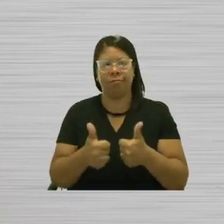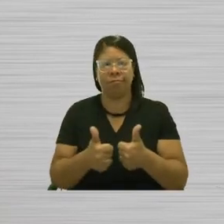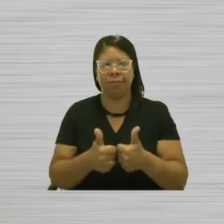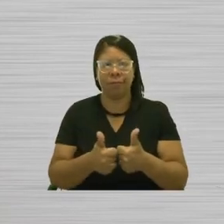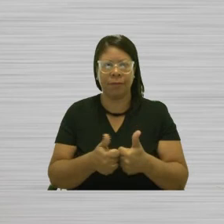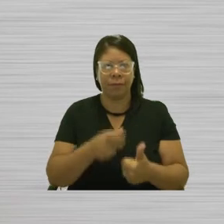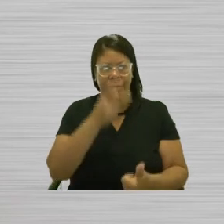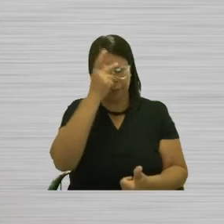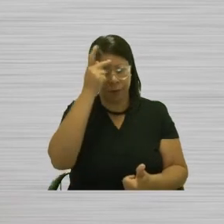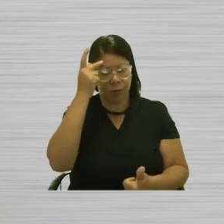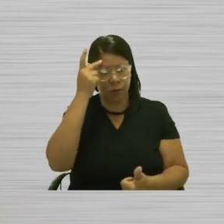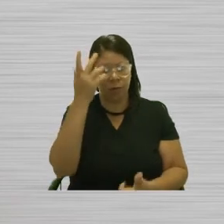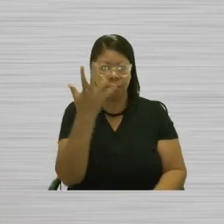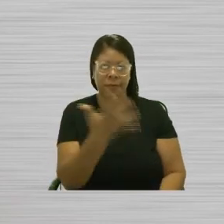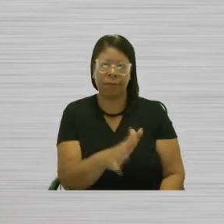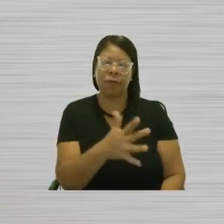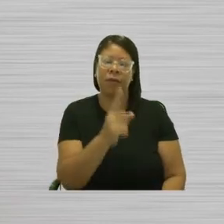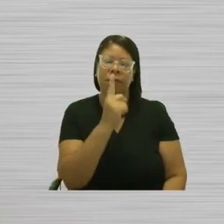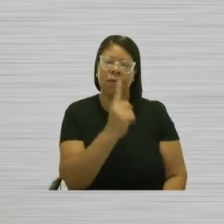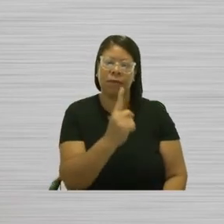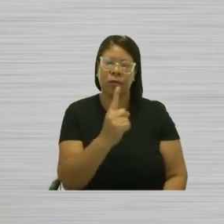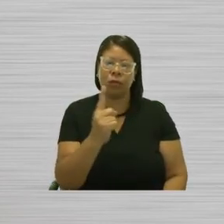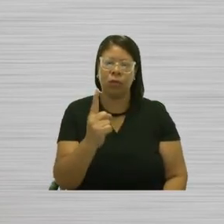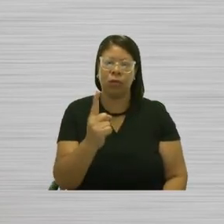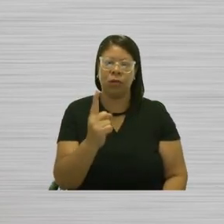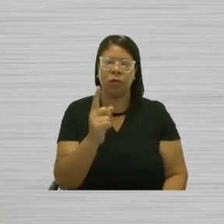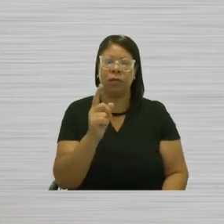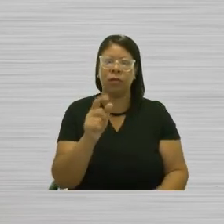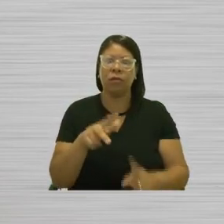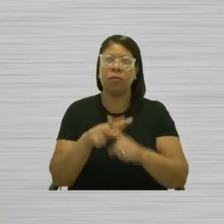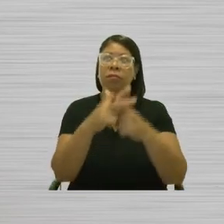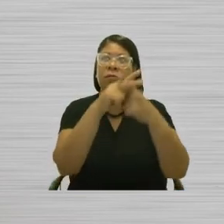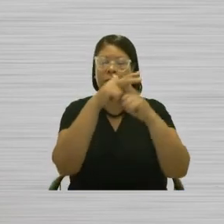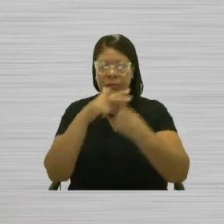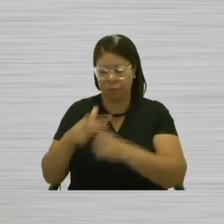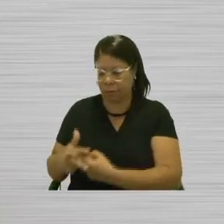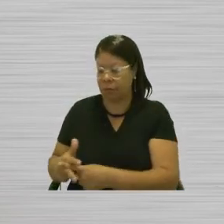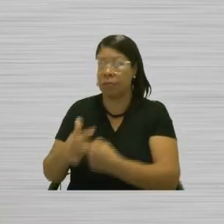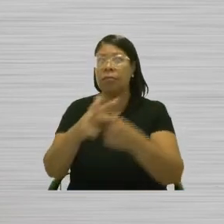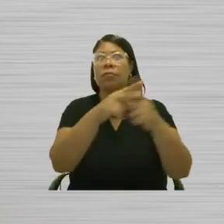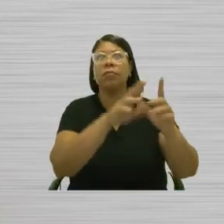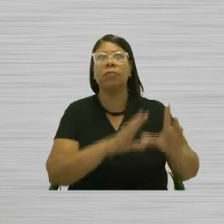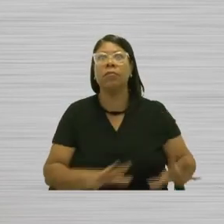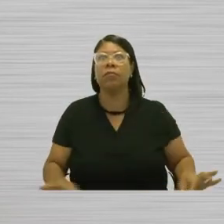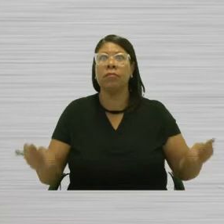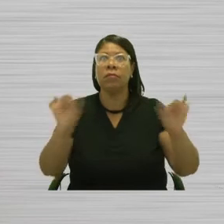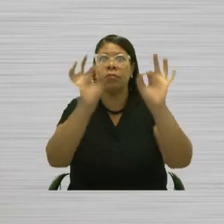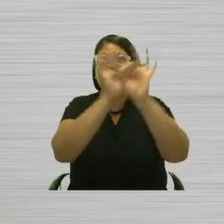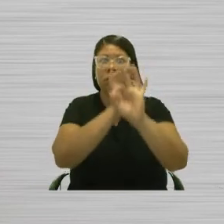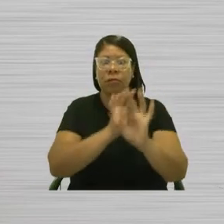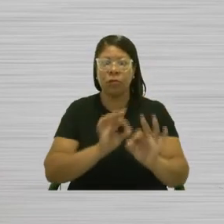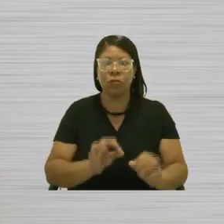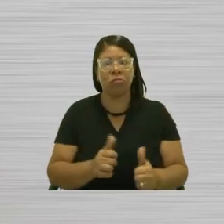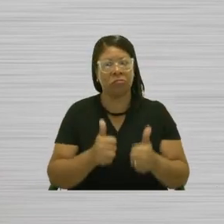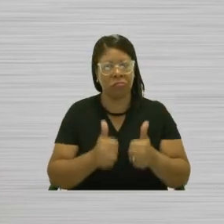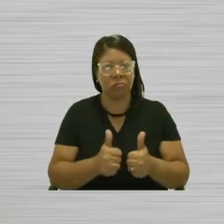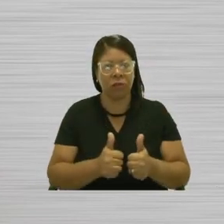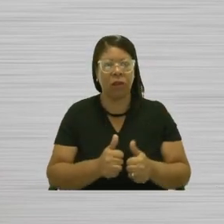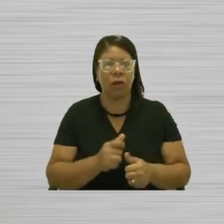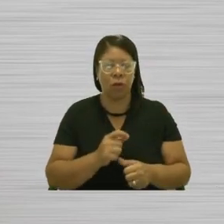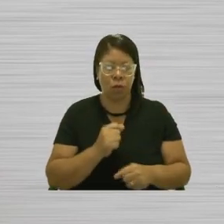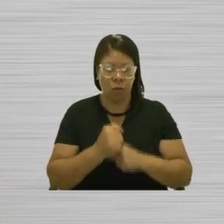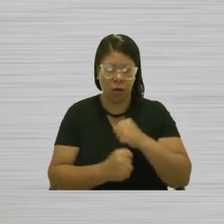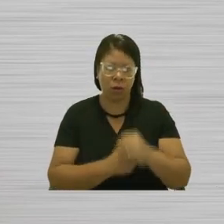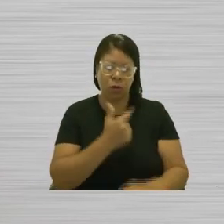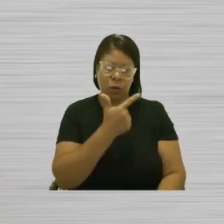Foi, em média, 111 manutenções, e não esquecendo que, durante esse período todo do ano de 2019